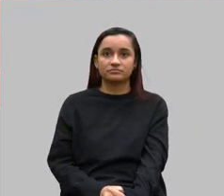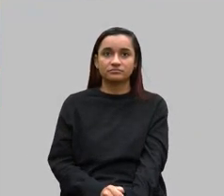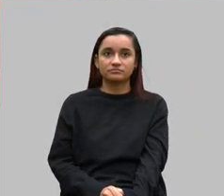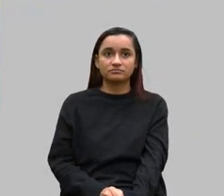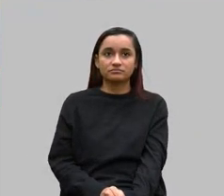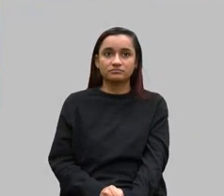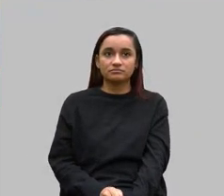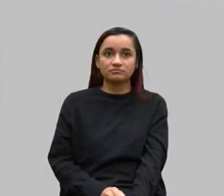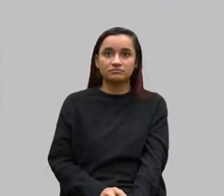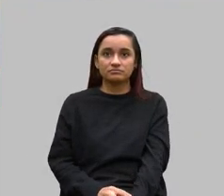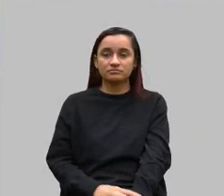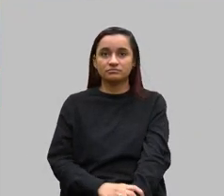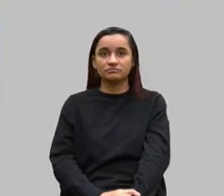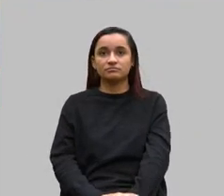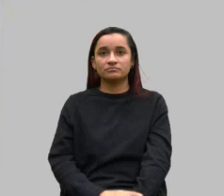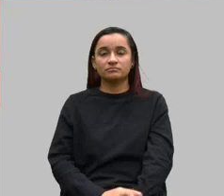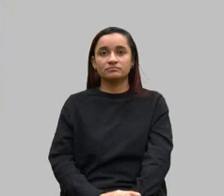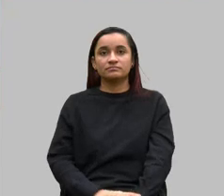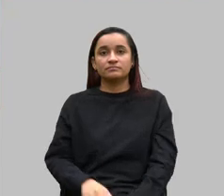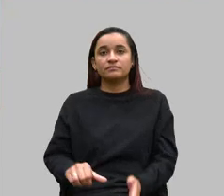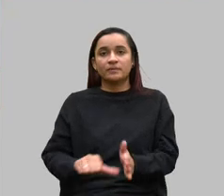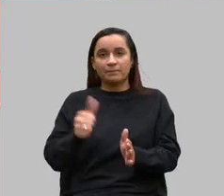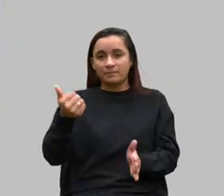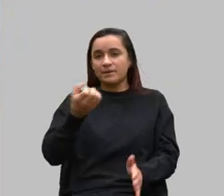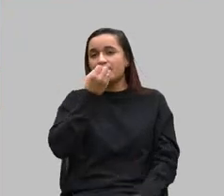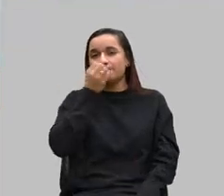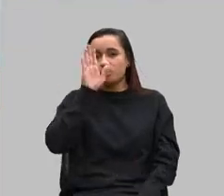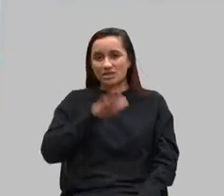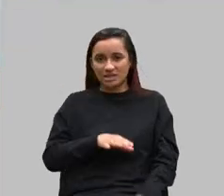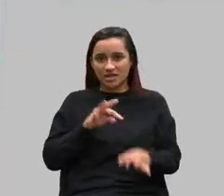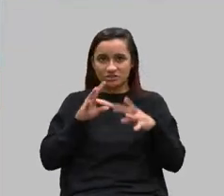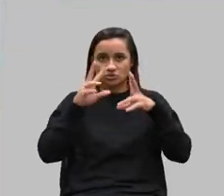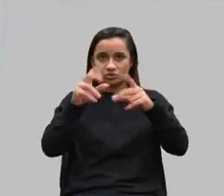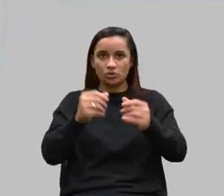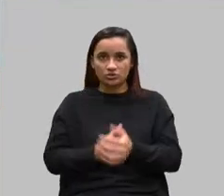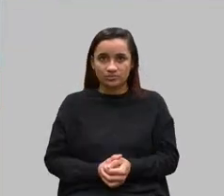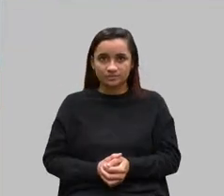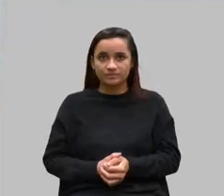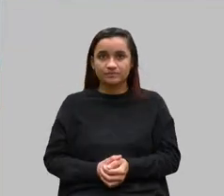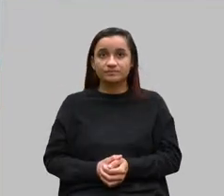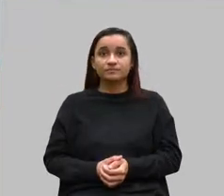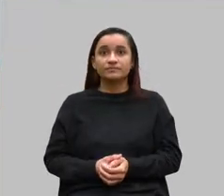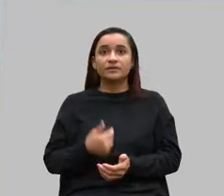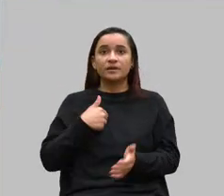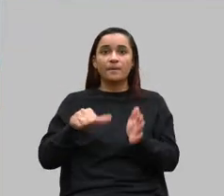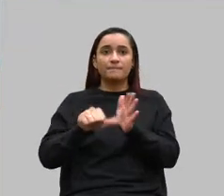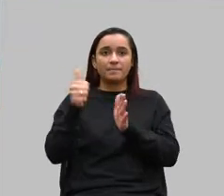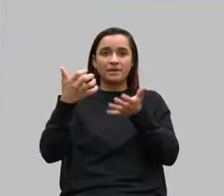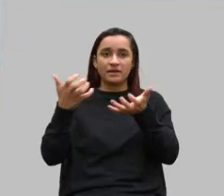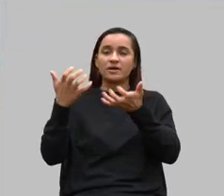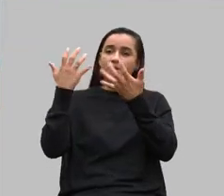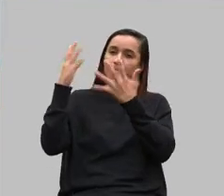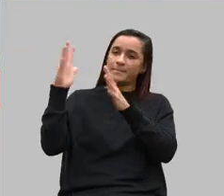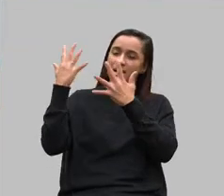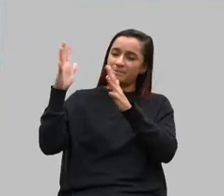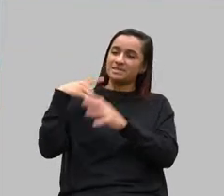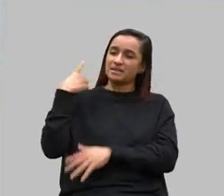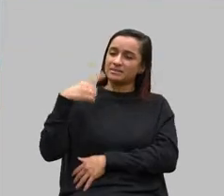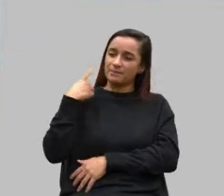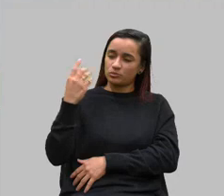Ferroviária primeiro a todos boa tarde o primeiro quer parab noss